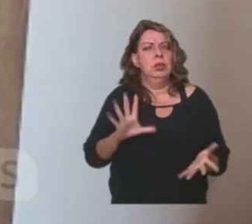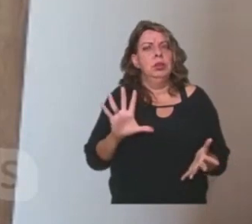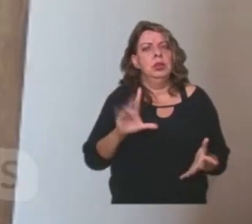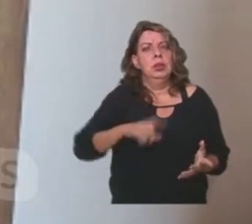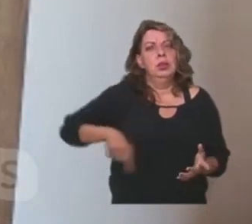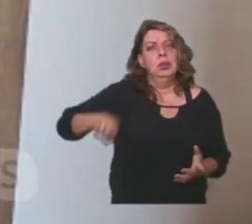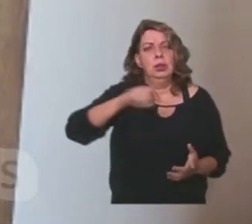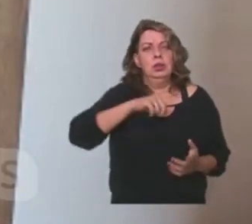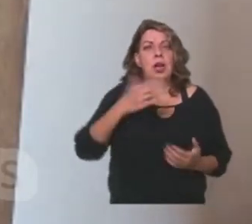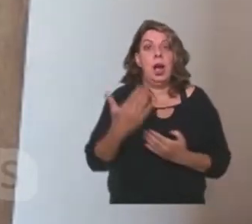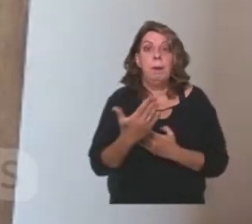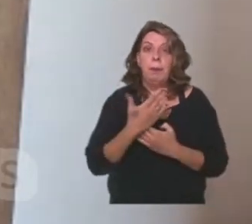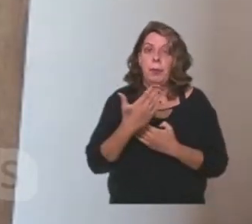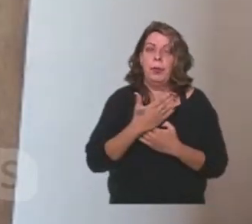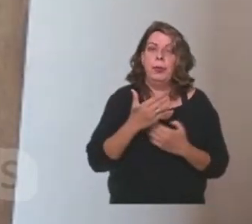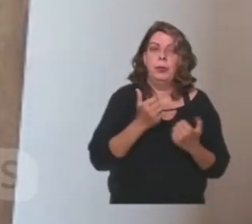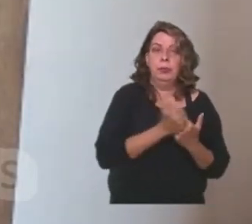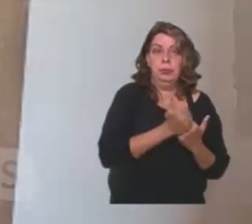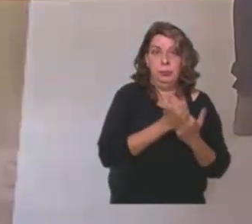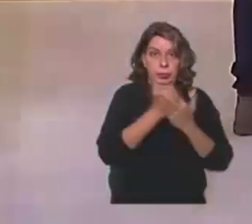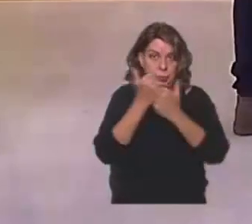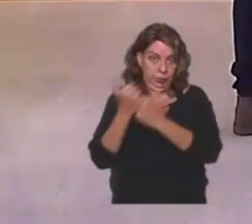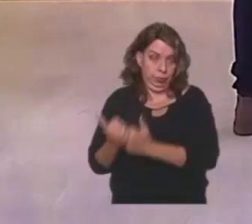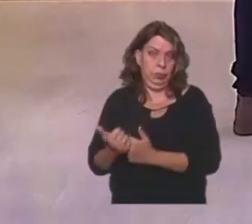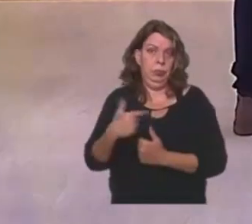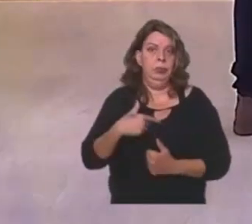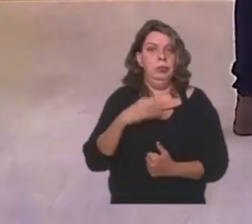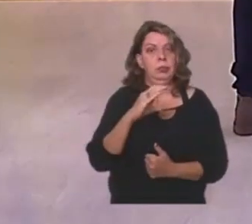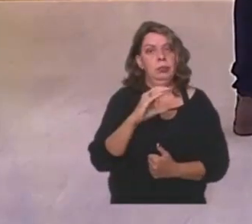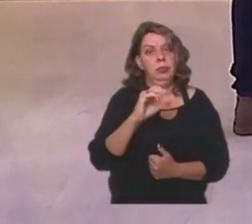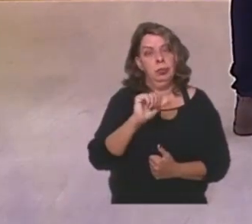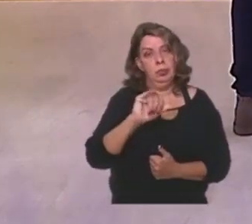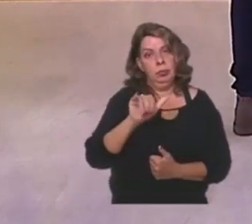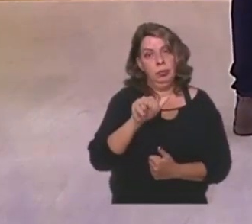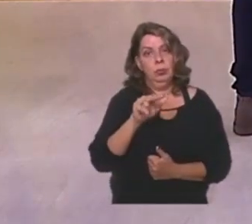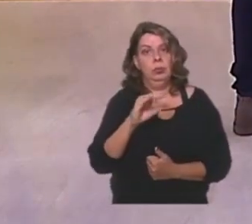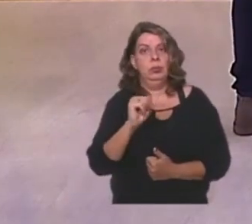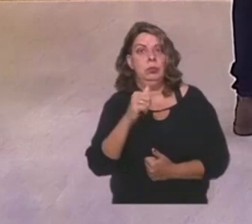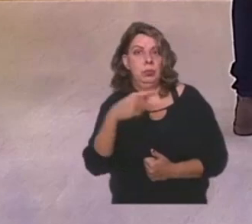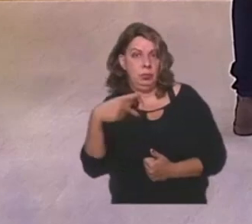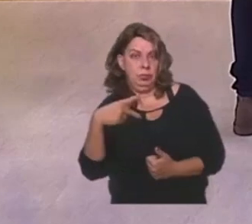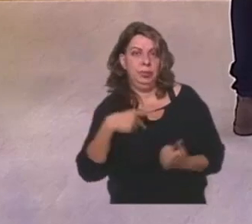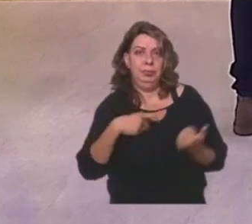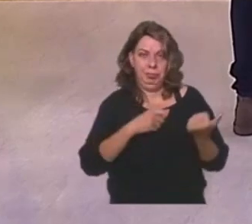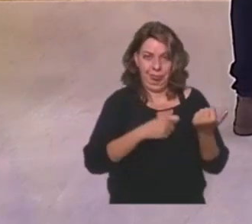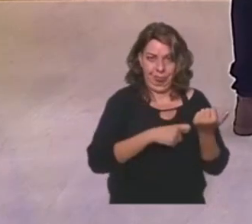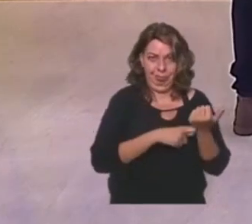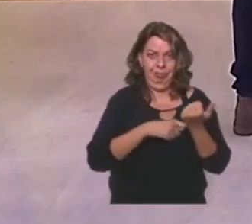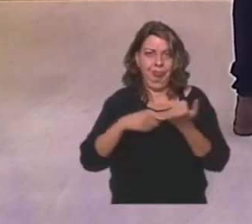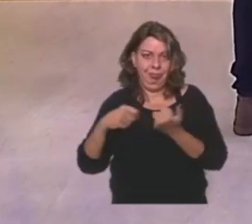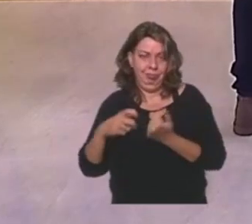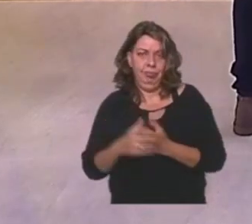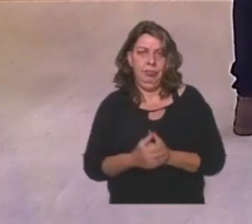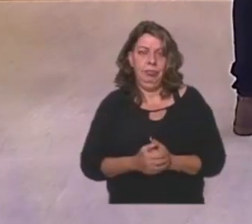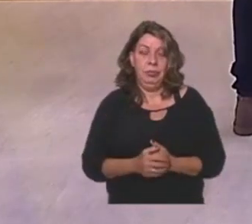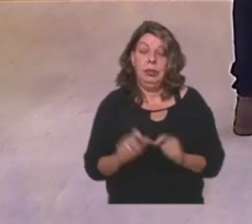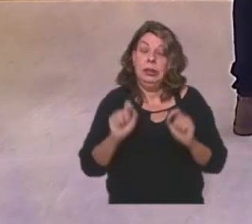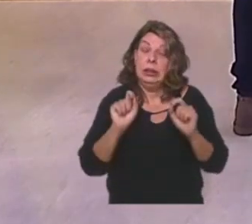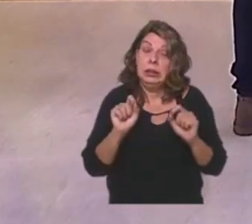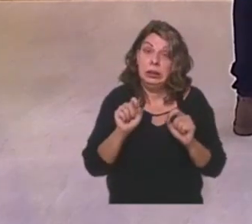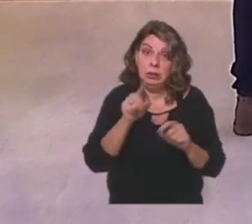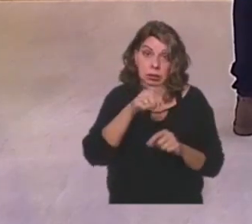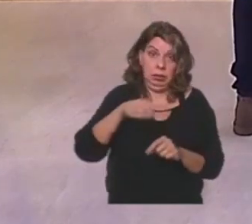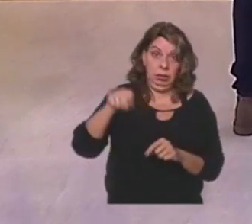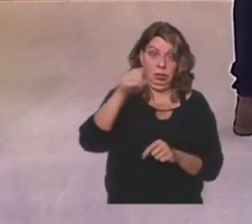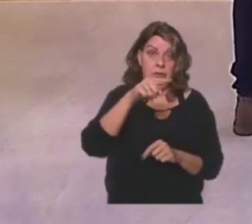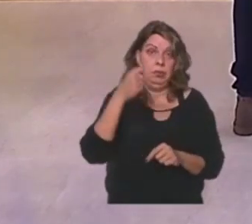aporte do Caju Cap. Isso é importantíssimo a gente reforçar, né? Porque quem acompanha